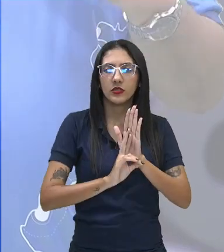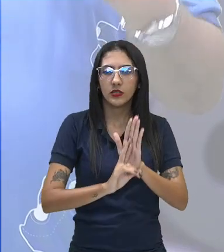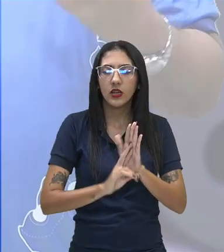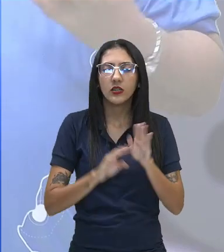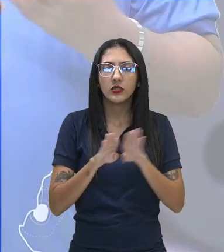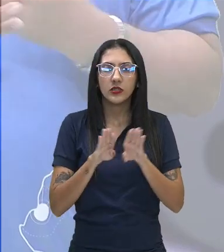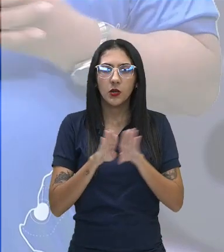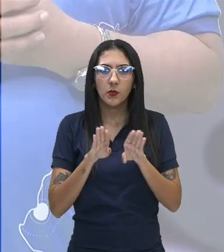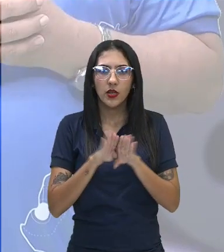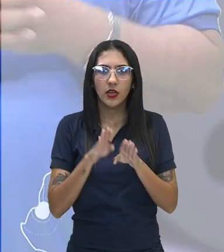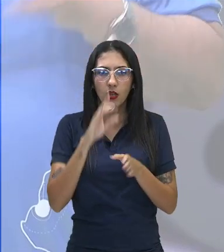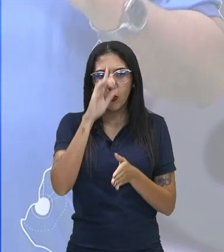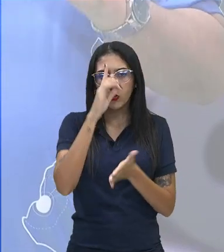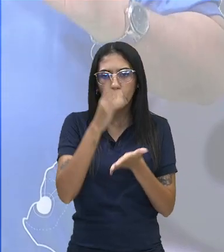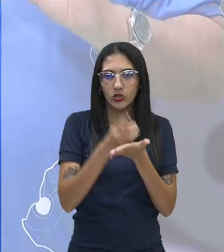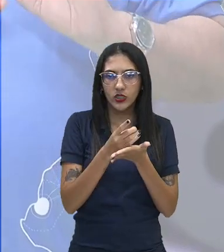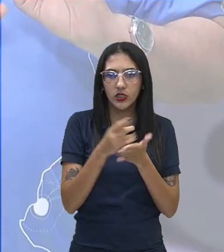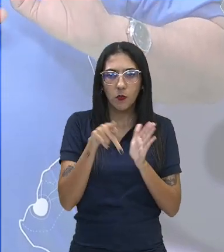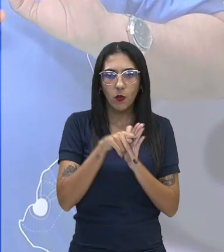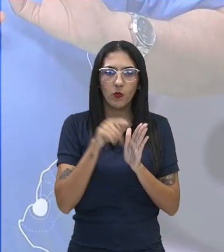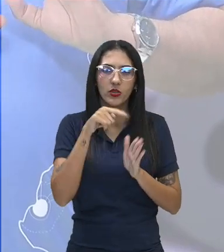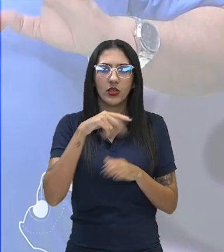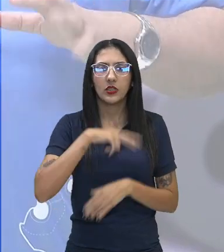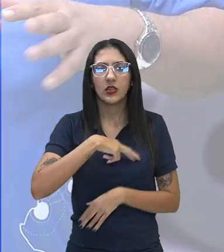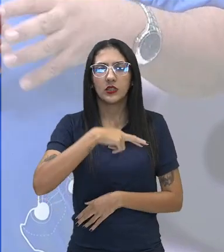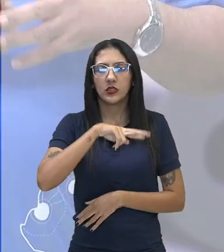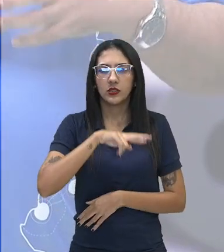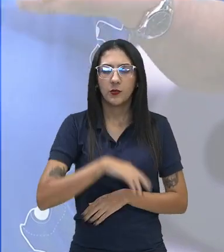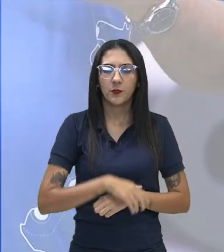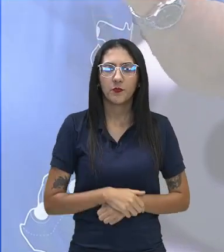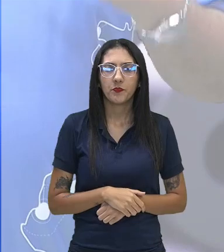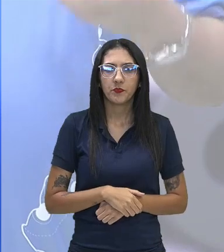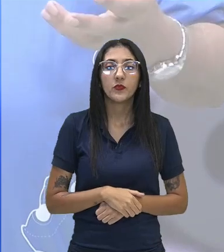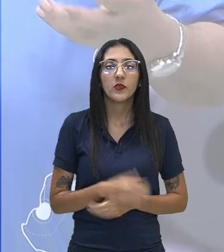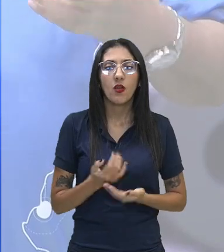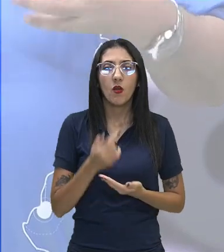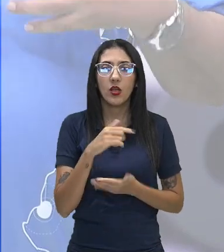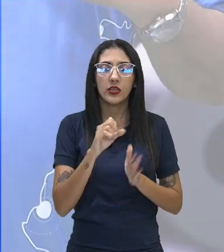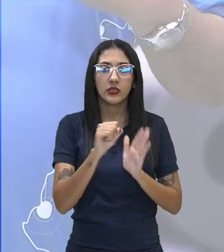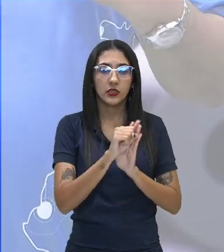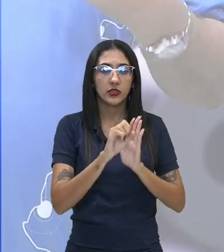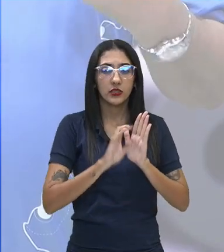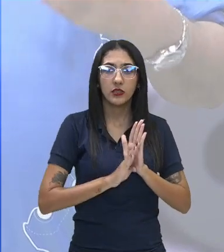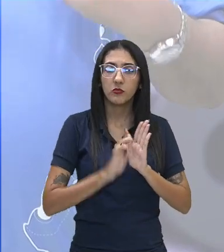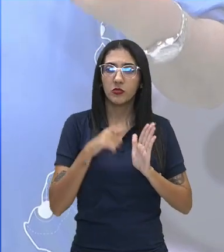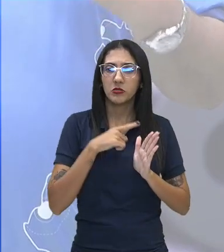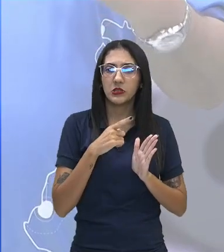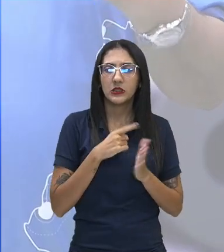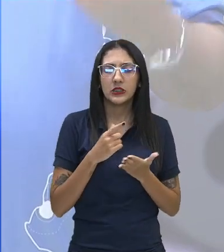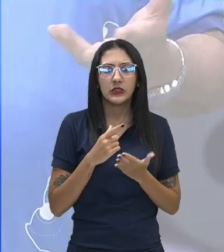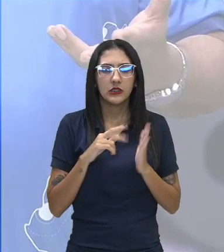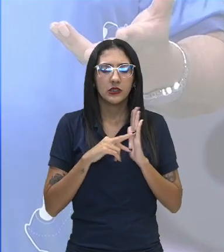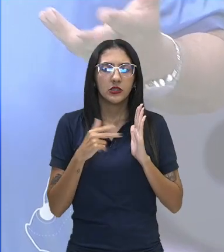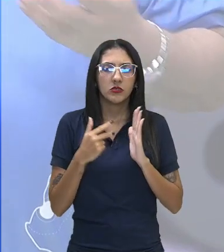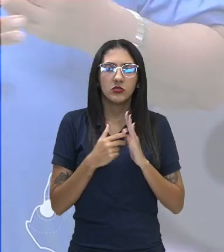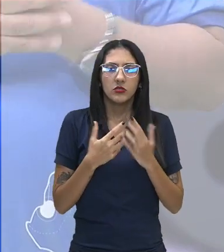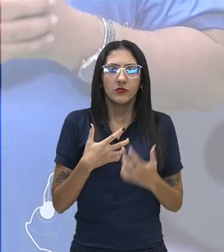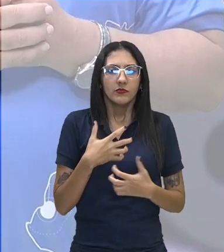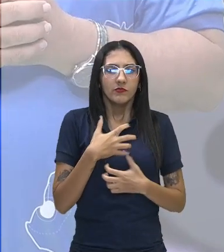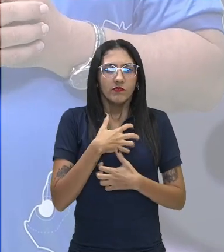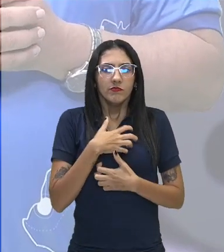doutrina, a crença daquela religião. Então, os símbolos sempre nos remetem a algo profundamente,